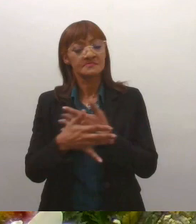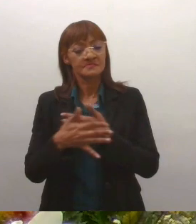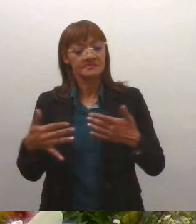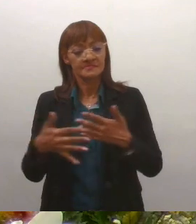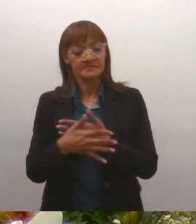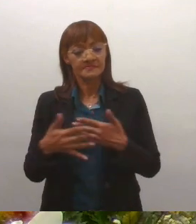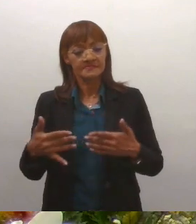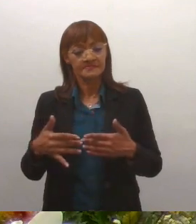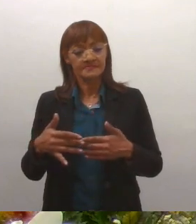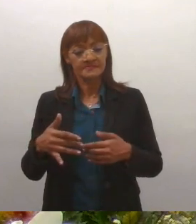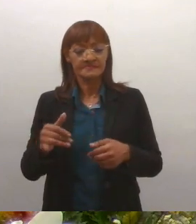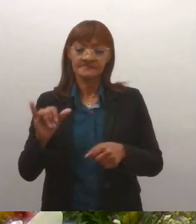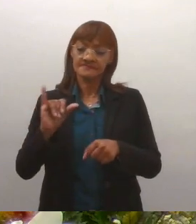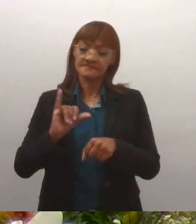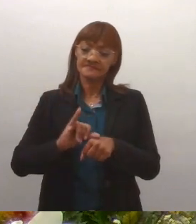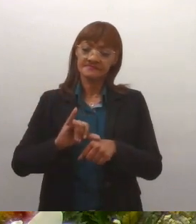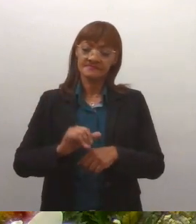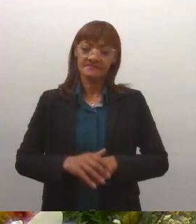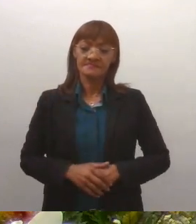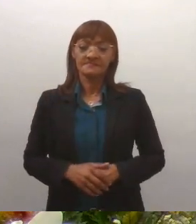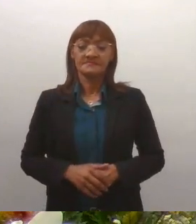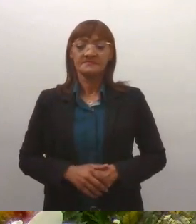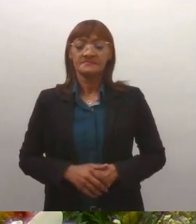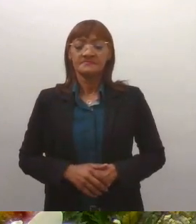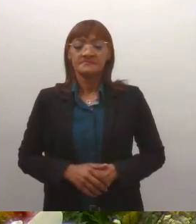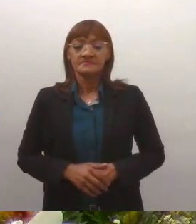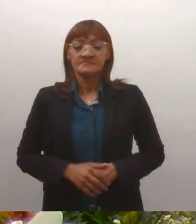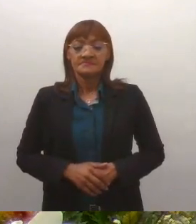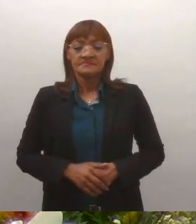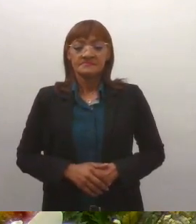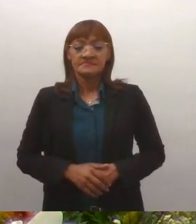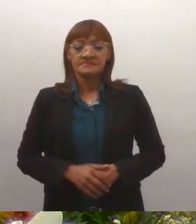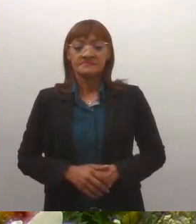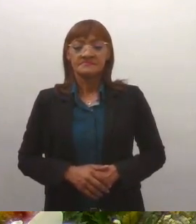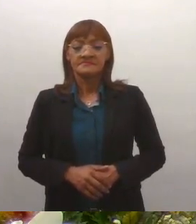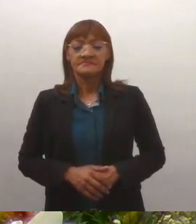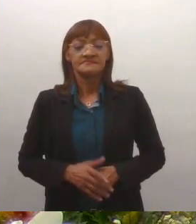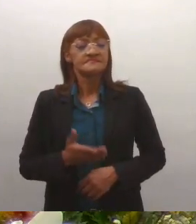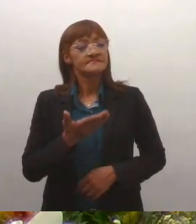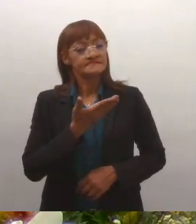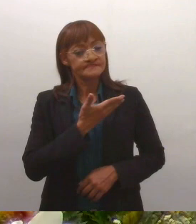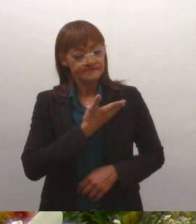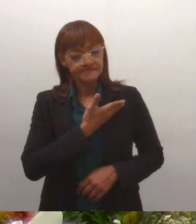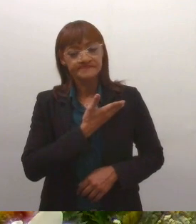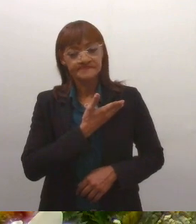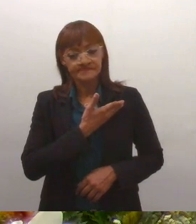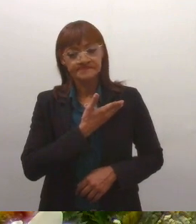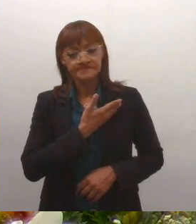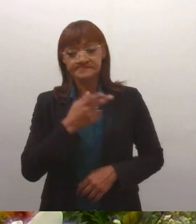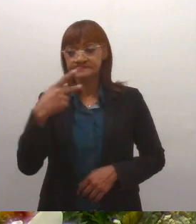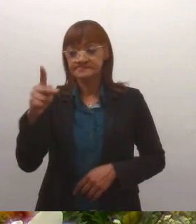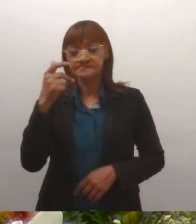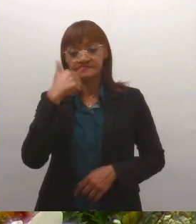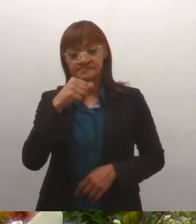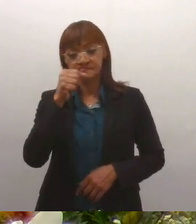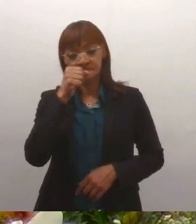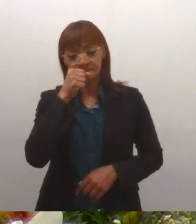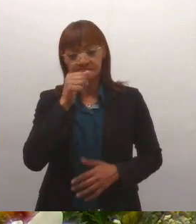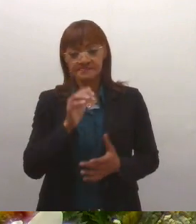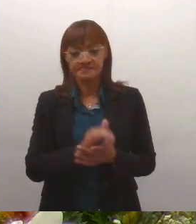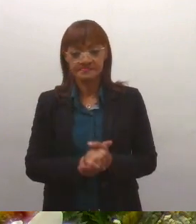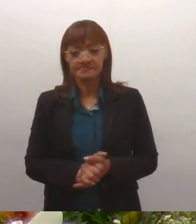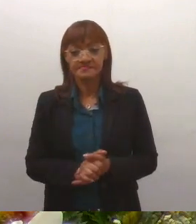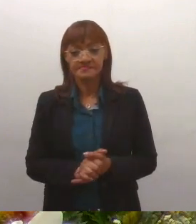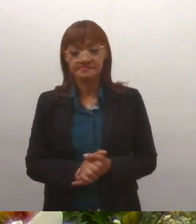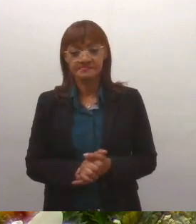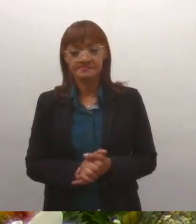estado, que tem uma amizade fraterna com sua mãe, a ex-ministra Luiz Linda Brasil.